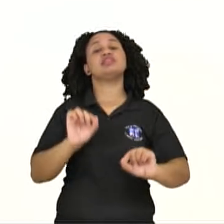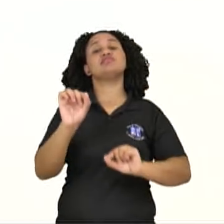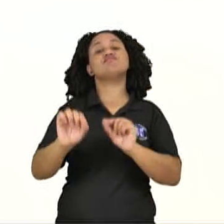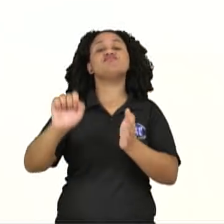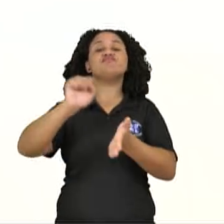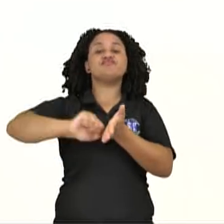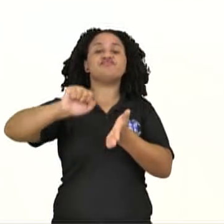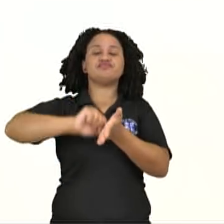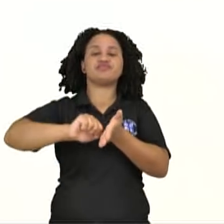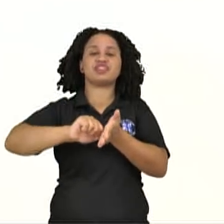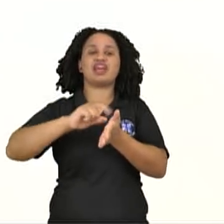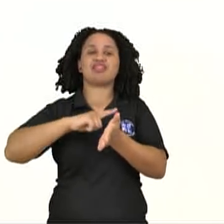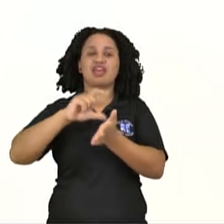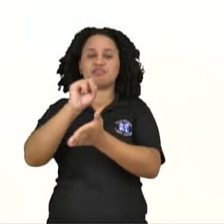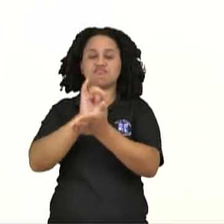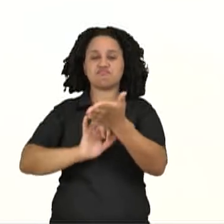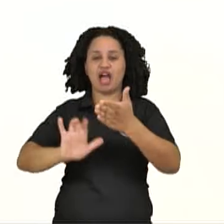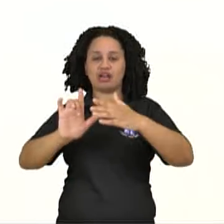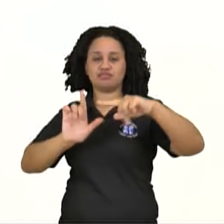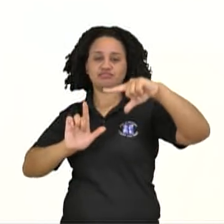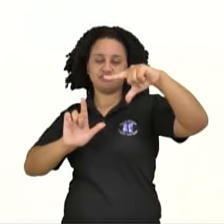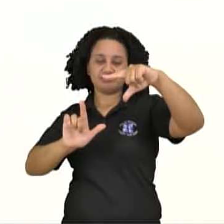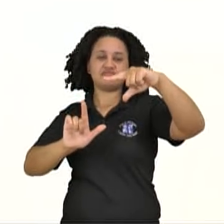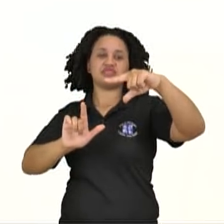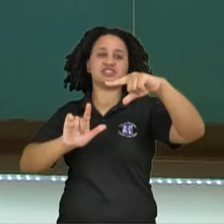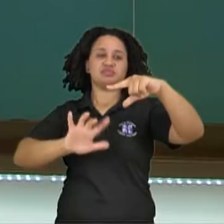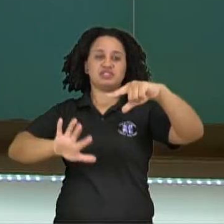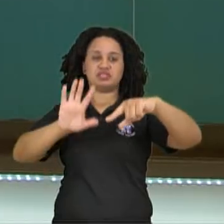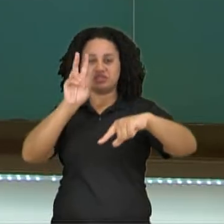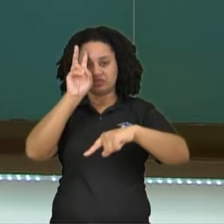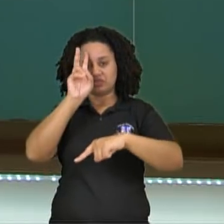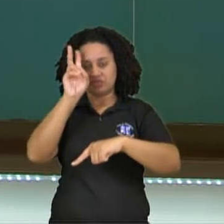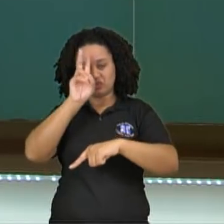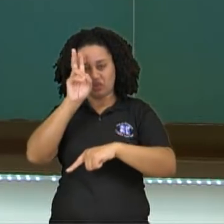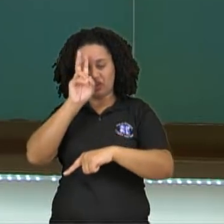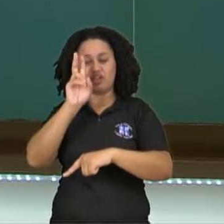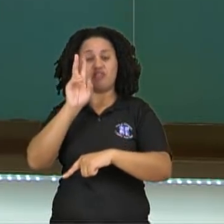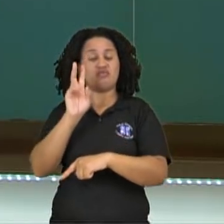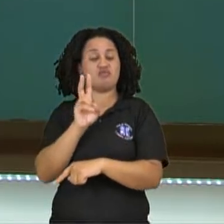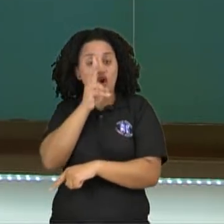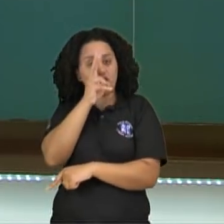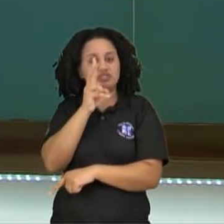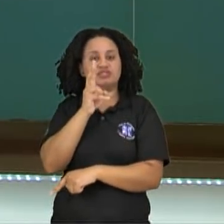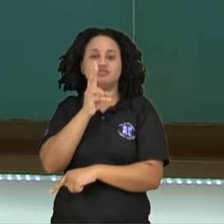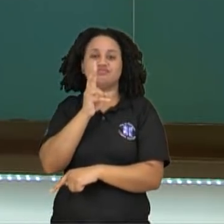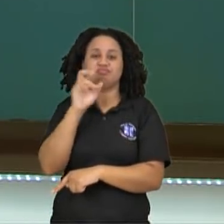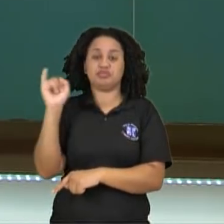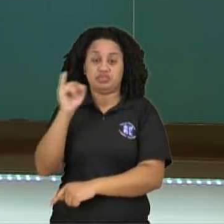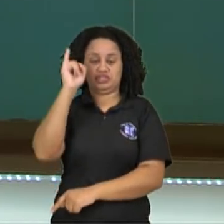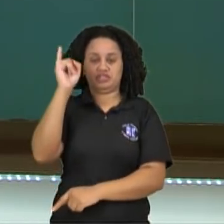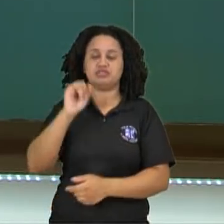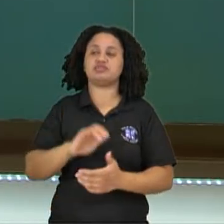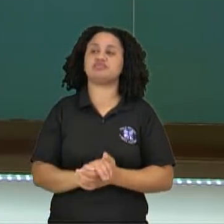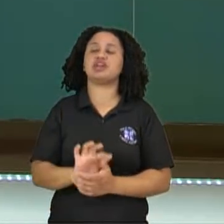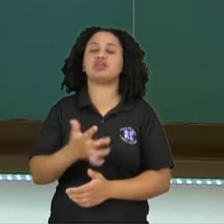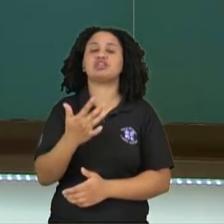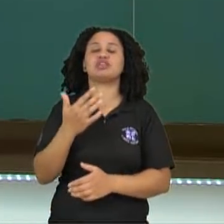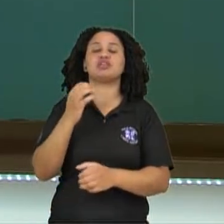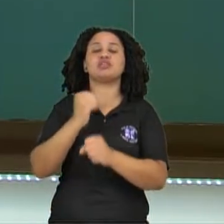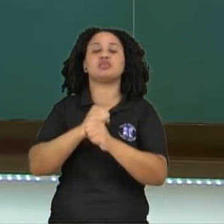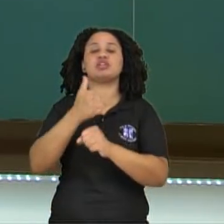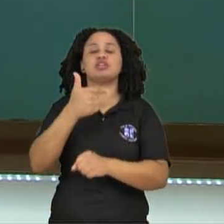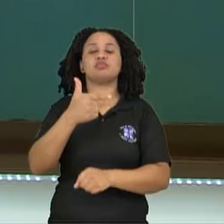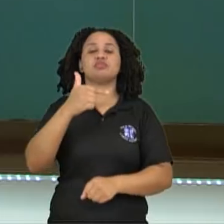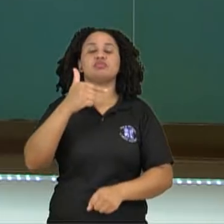tem uma imagem de um acontecimento histórico assim muito forte, que marcou muito a gente. Ele foi em 2001, foi